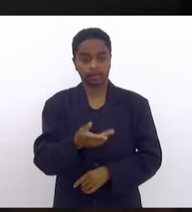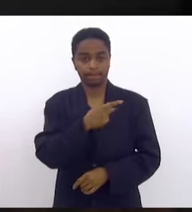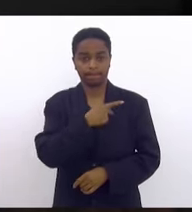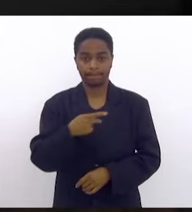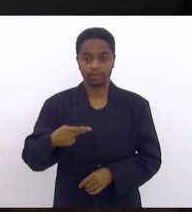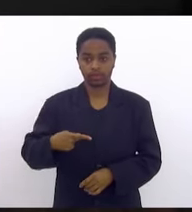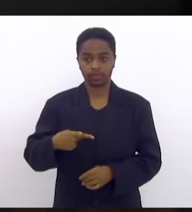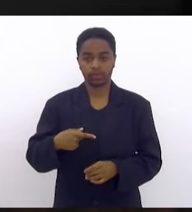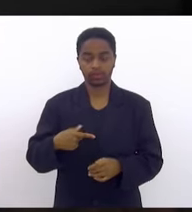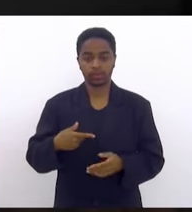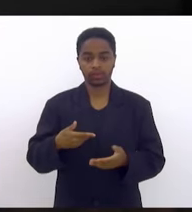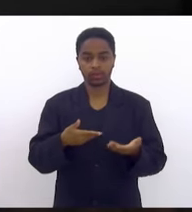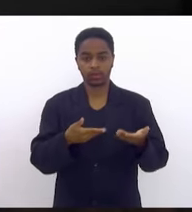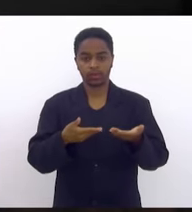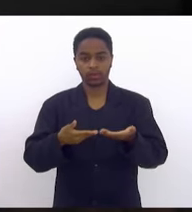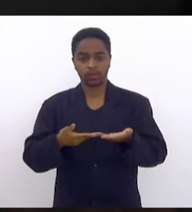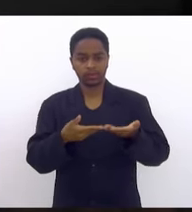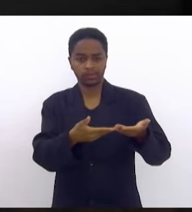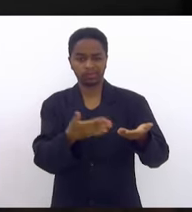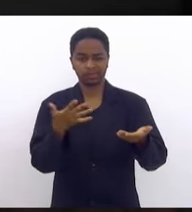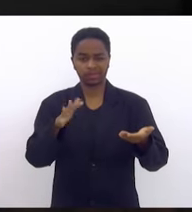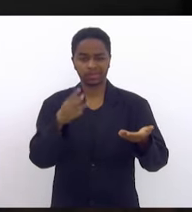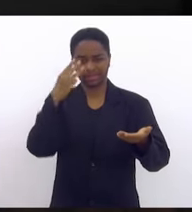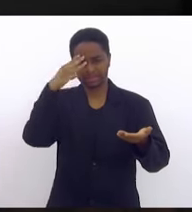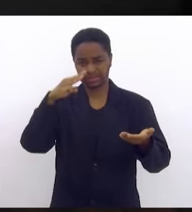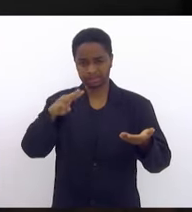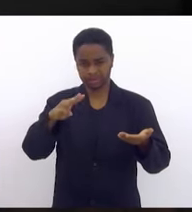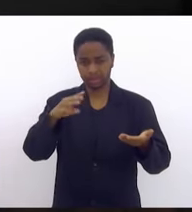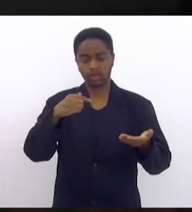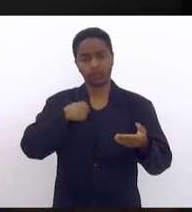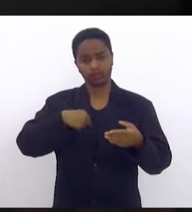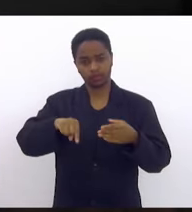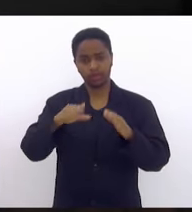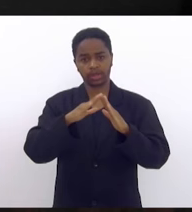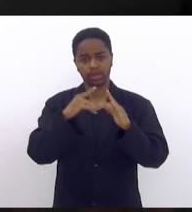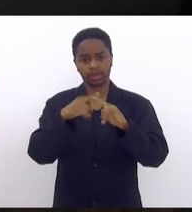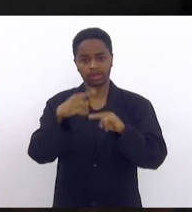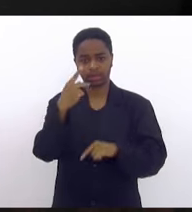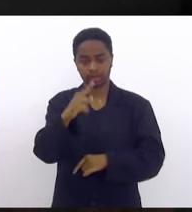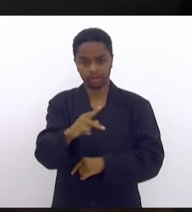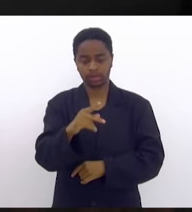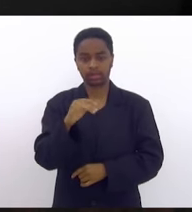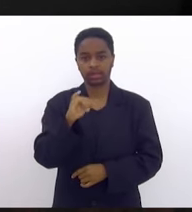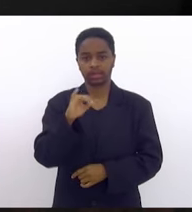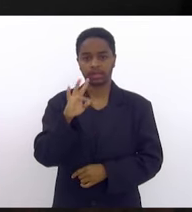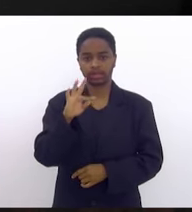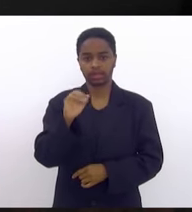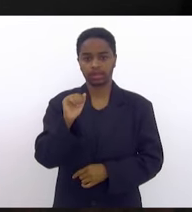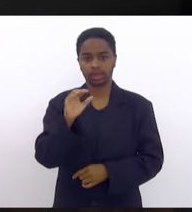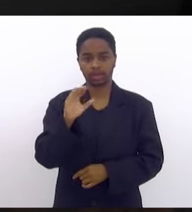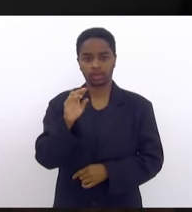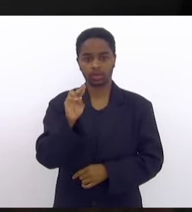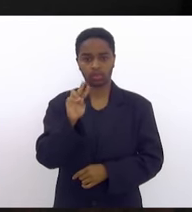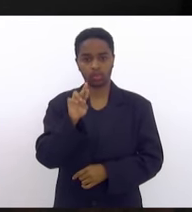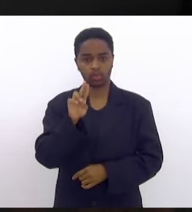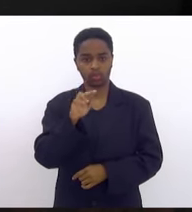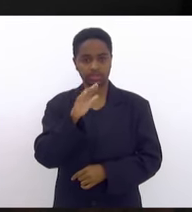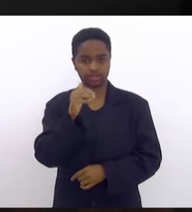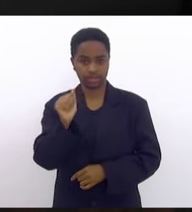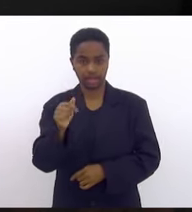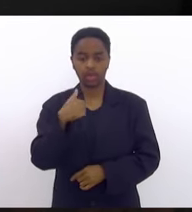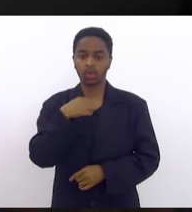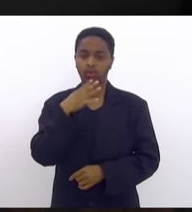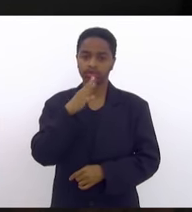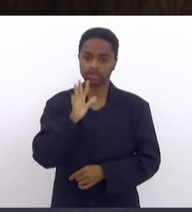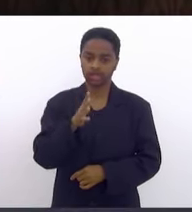recebeu há mais ou menos há 3 semanas atrás na sua igreja em Itacuruçá. Já conhecia muito a esposa dele